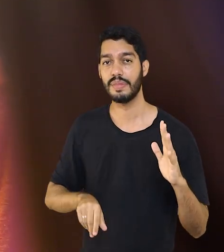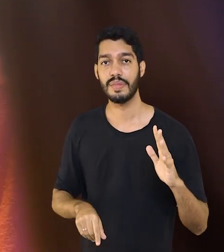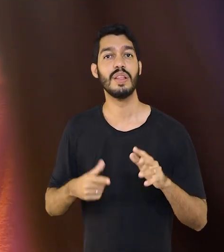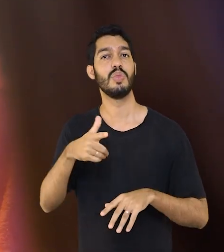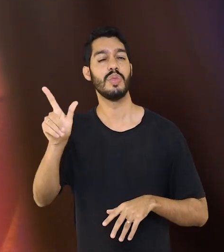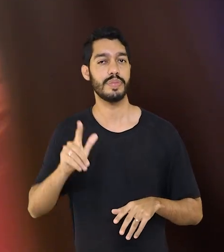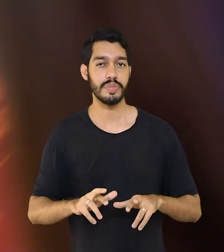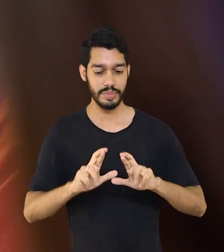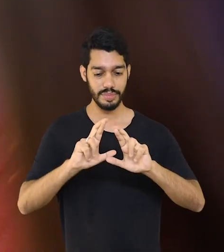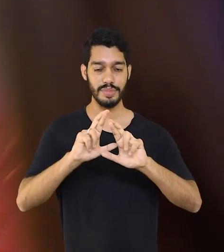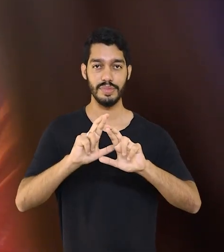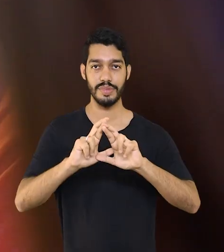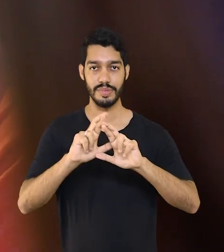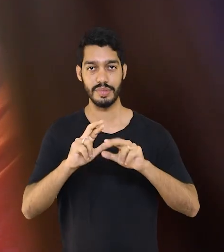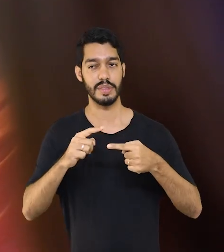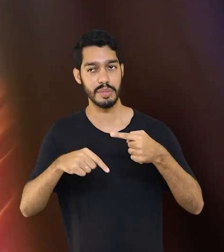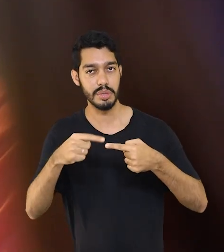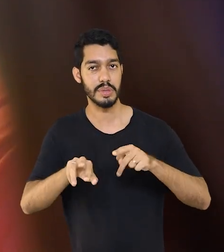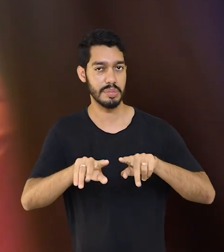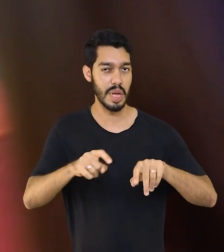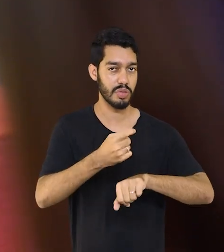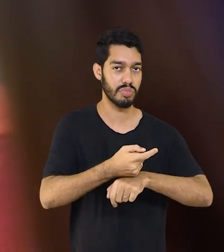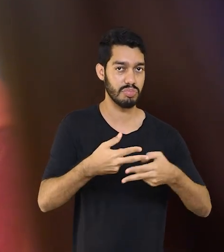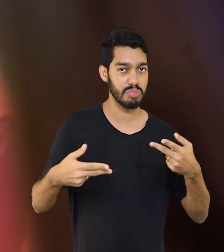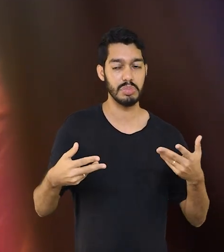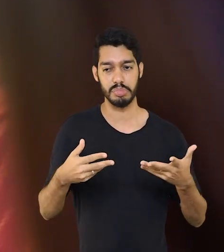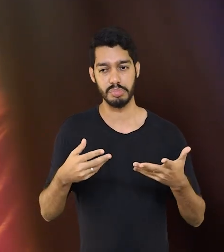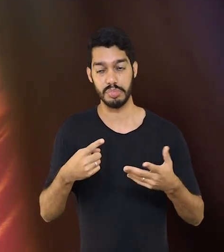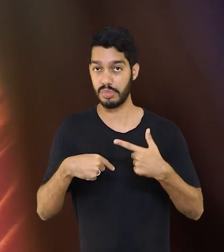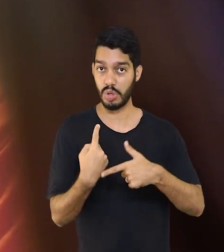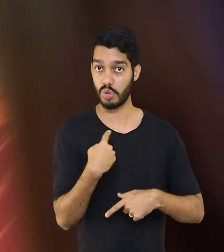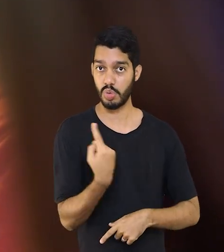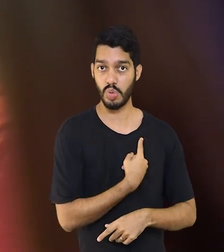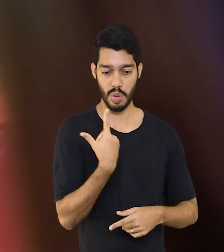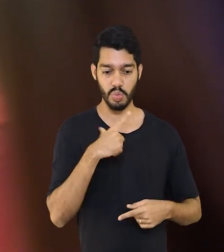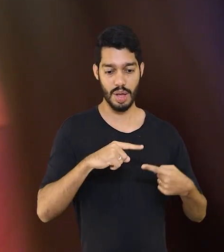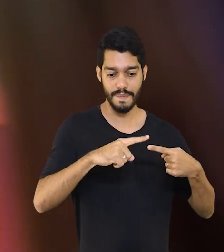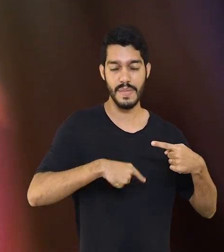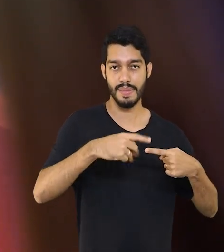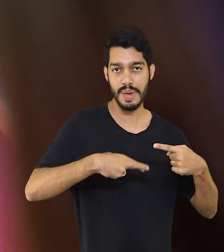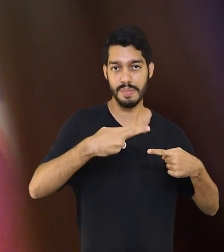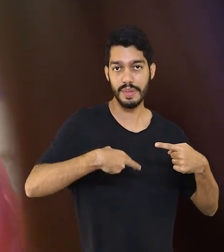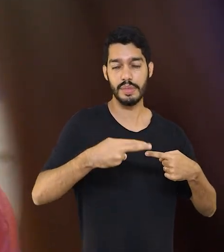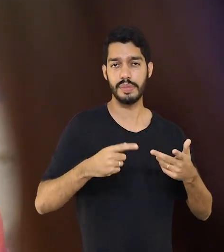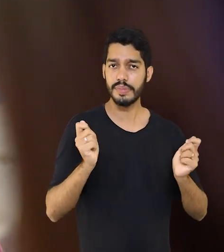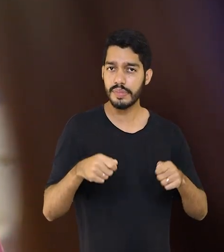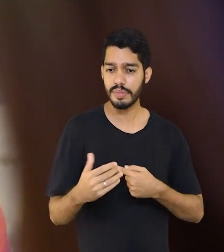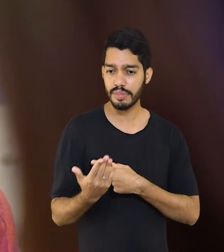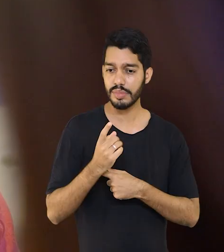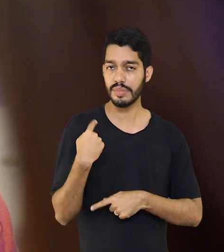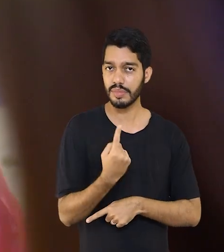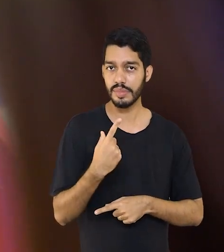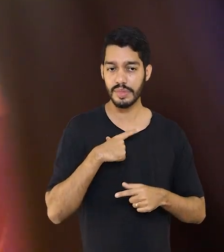de materiais, né, resíduos sólidos, são importantes para que a gente consiga trazer soluções baseadas